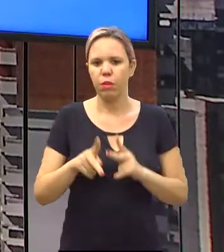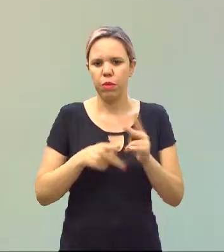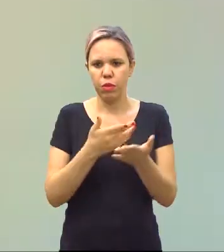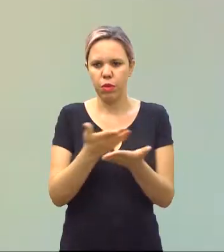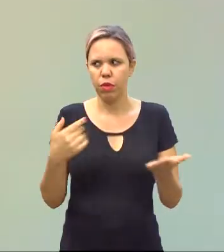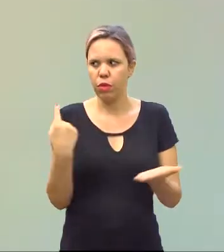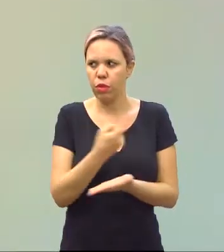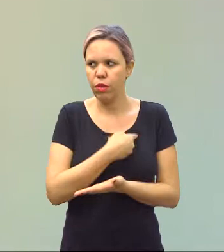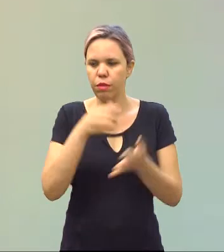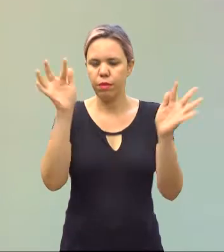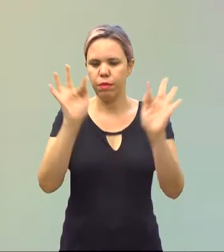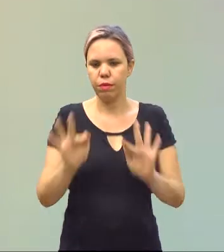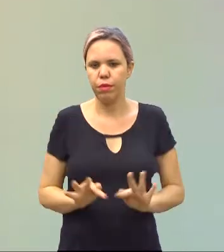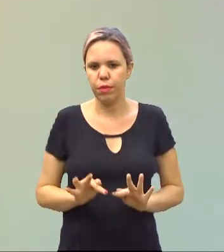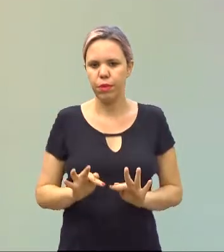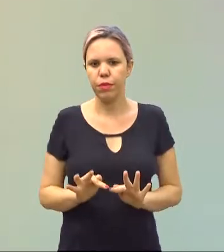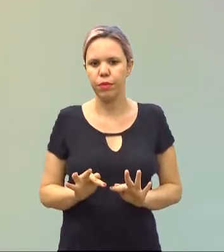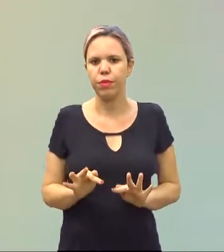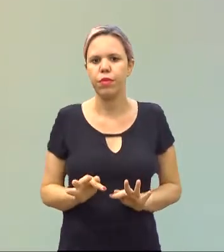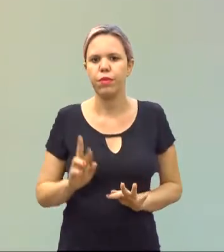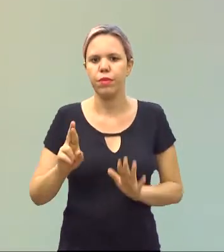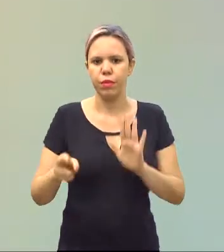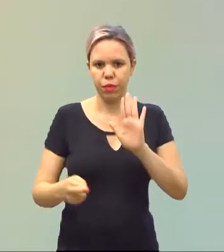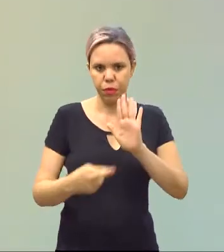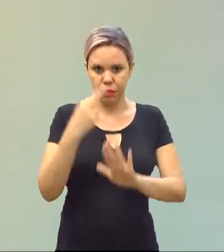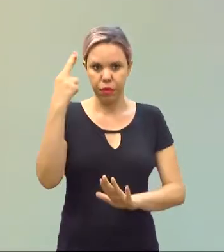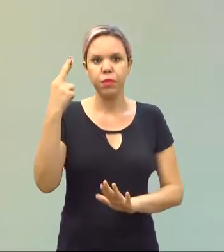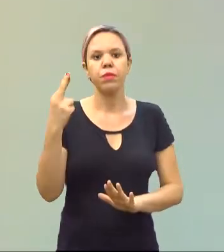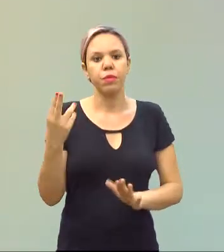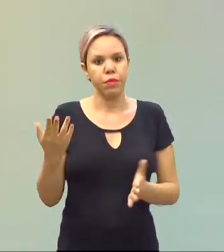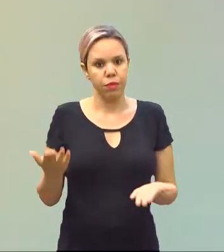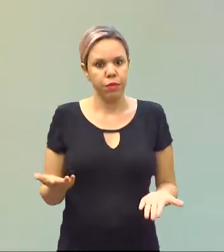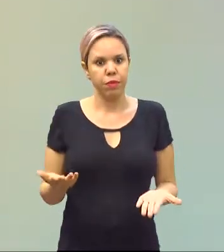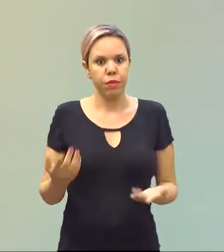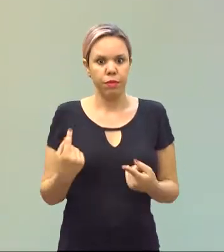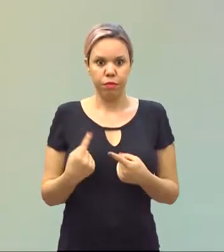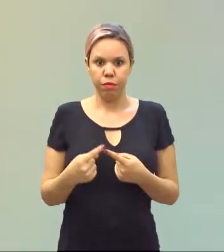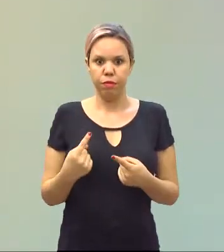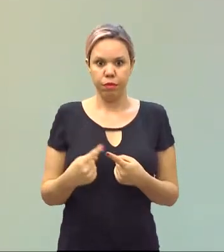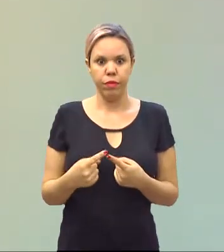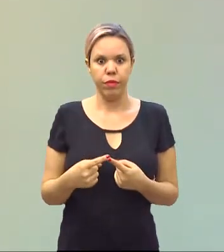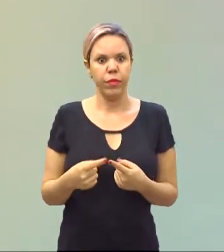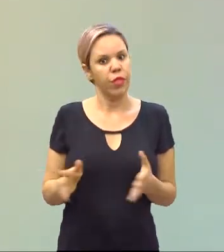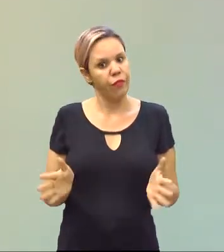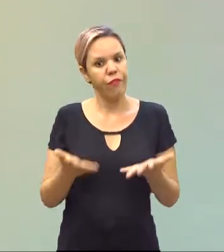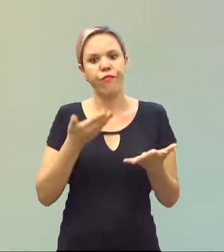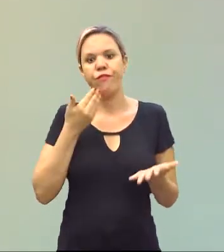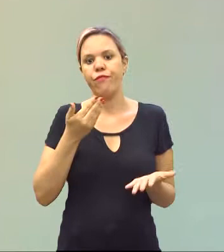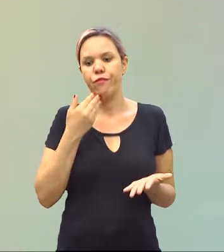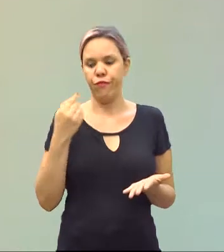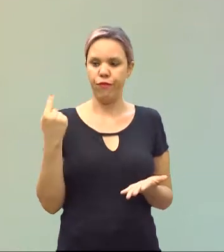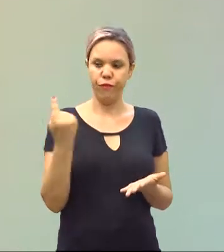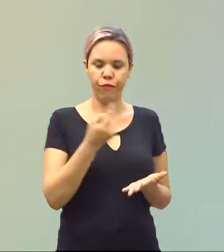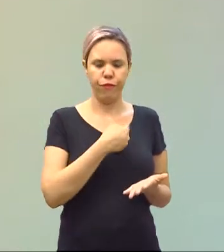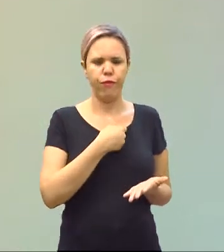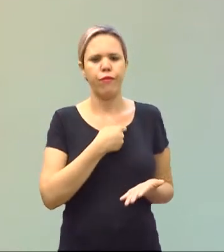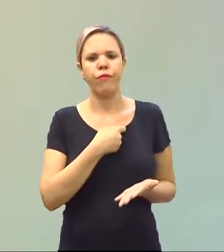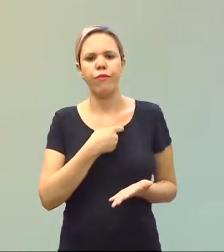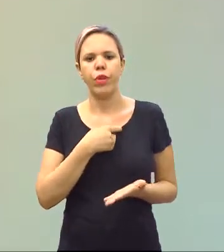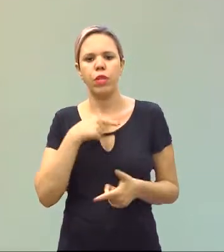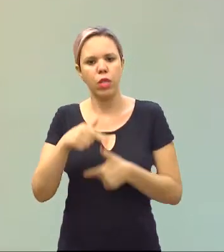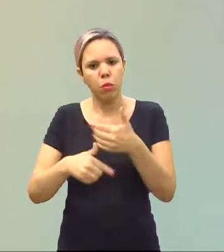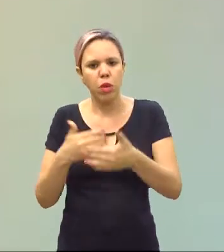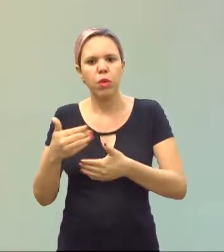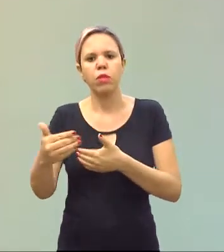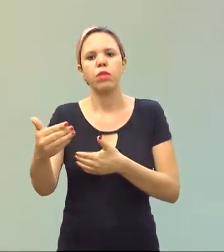Nós estamos muito felizes com essa resolução, porque ela acaba facilitando para a gente uma parte do